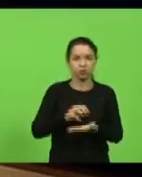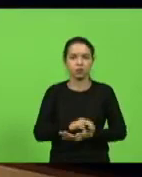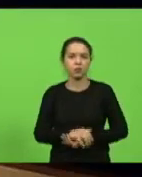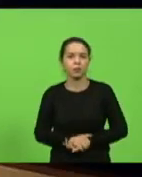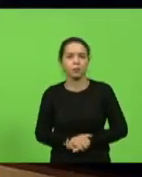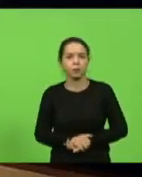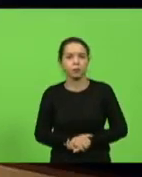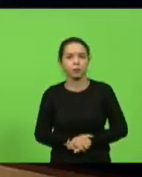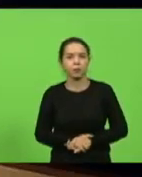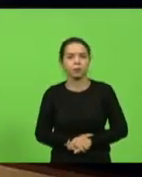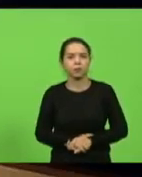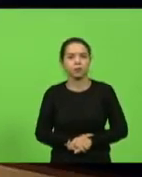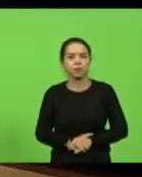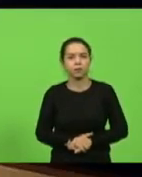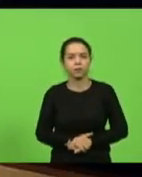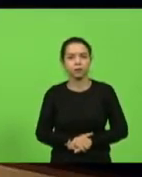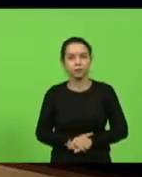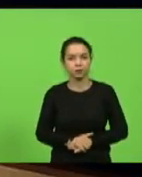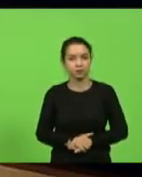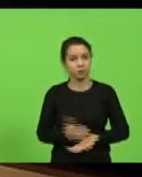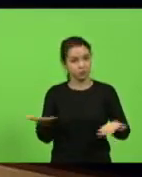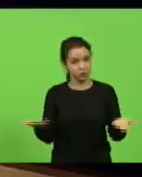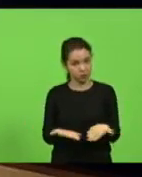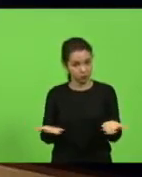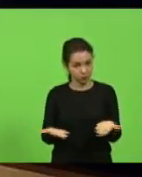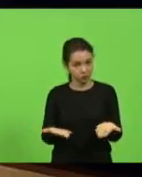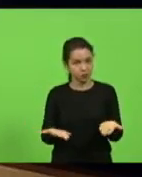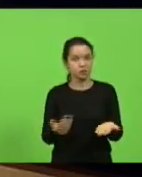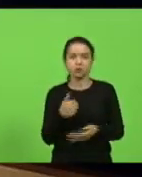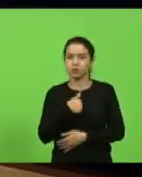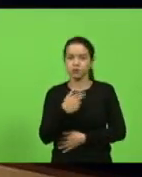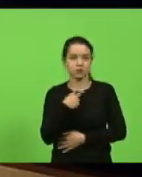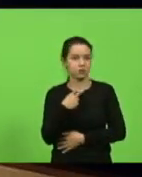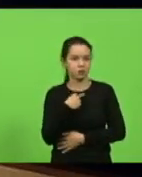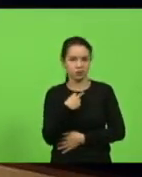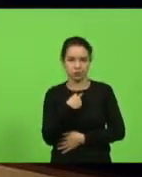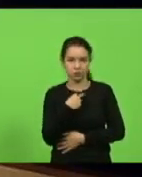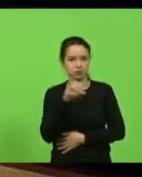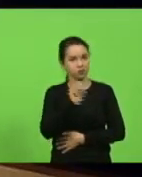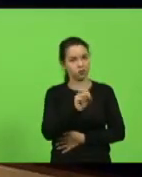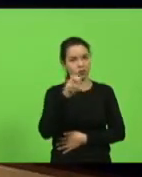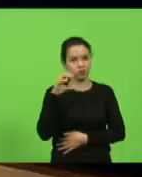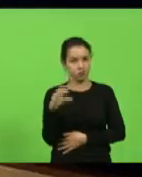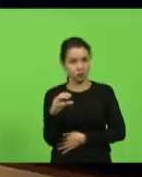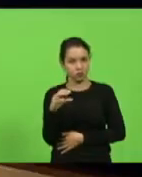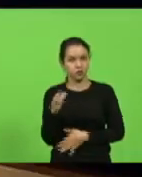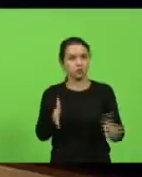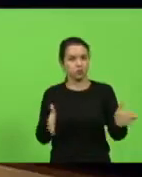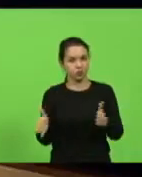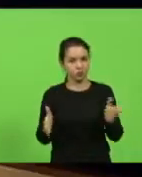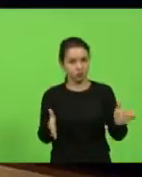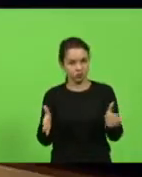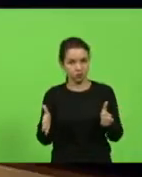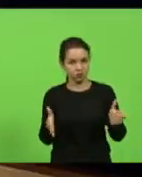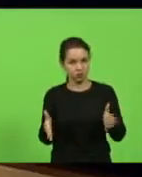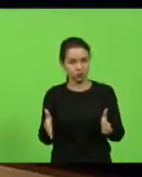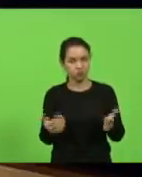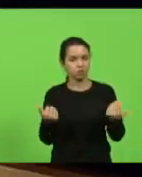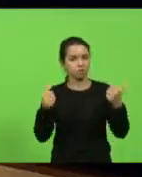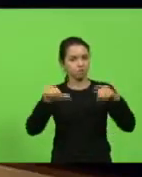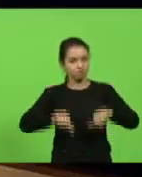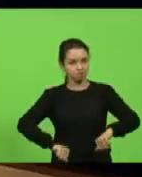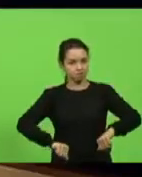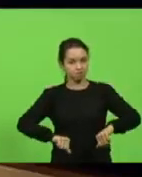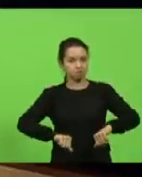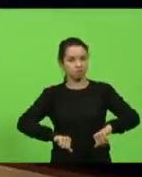Não posso, nesse momento em que Santa Catarina vive a sua pior crise